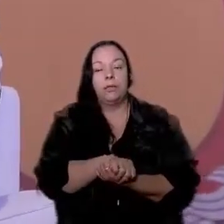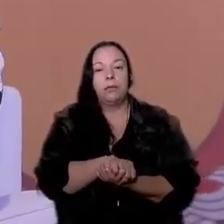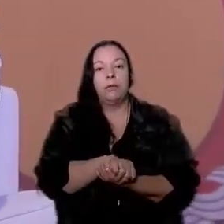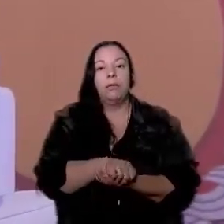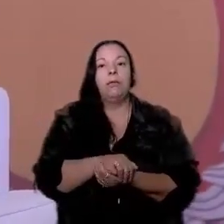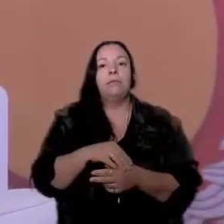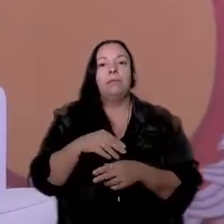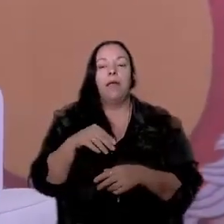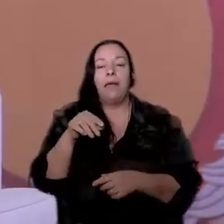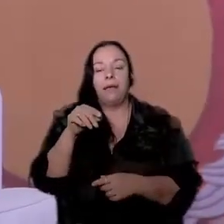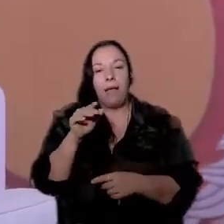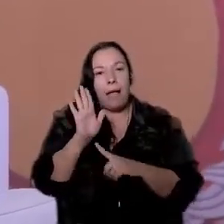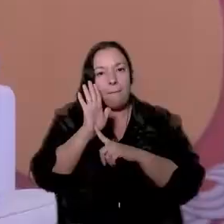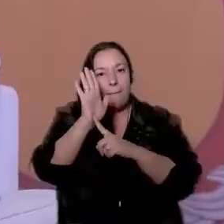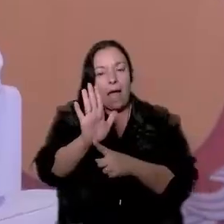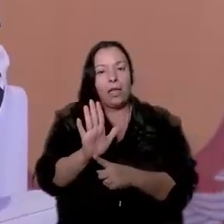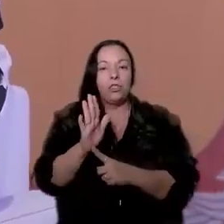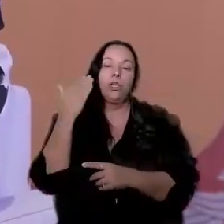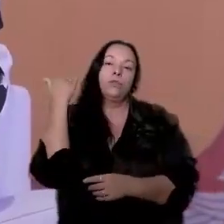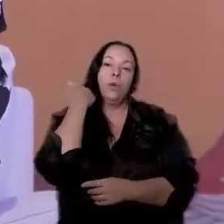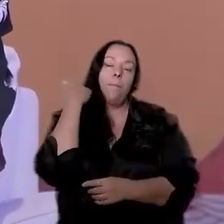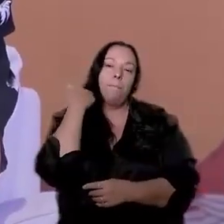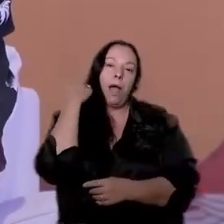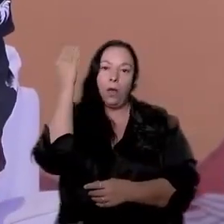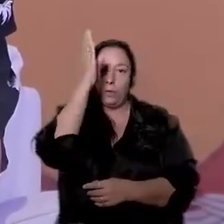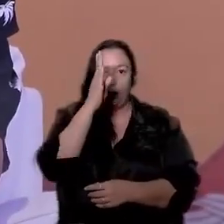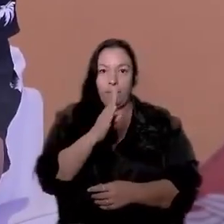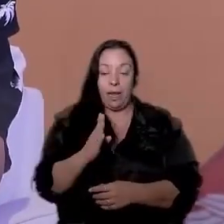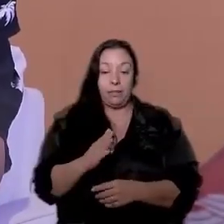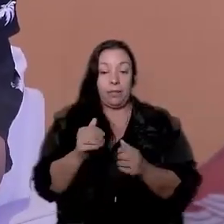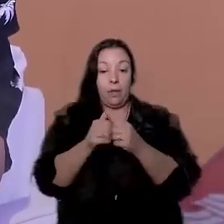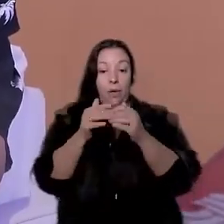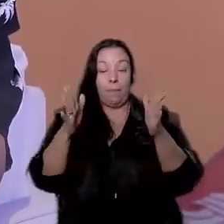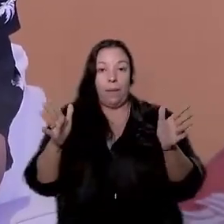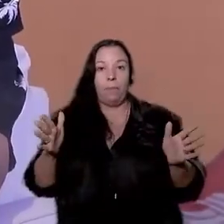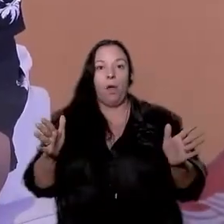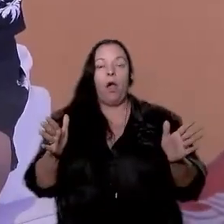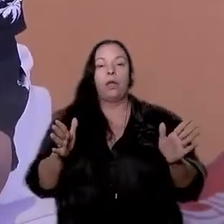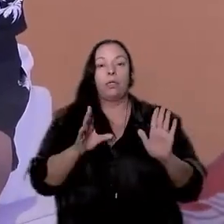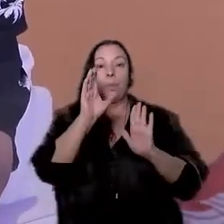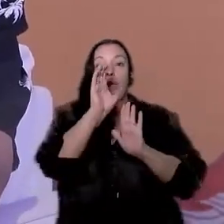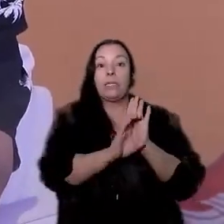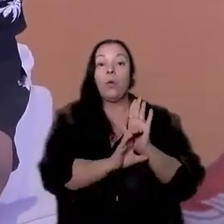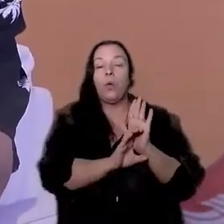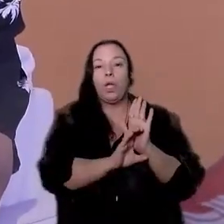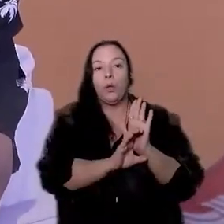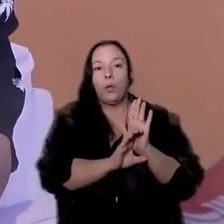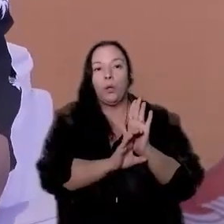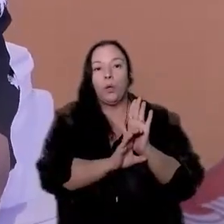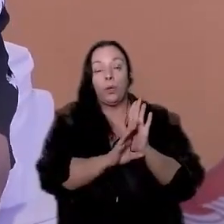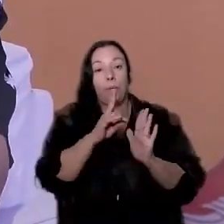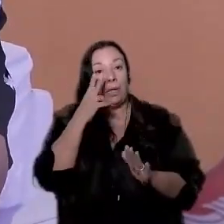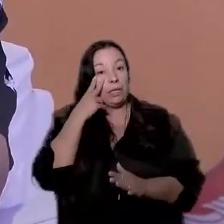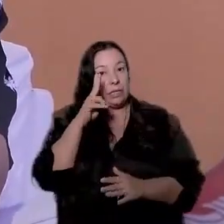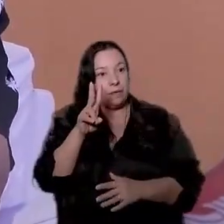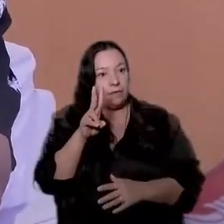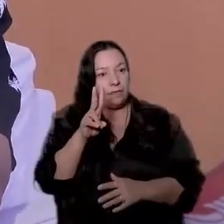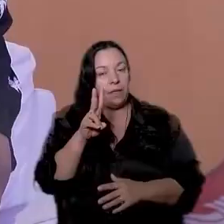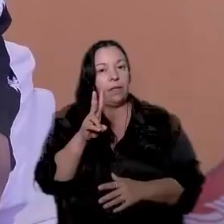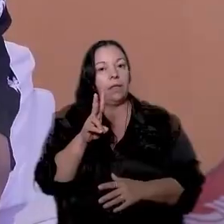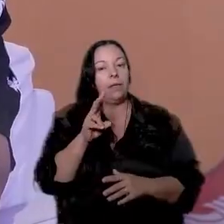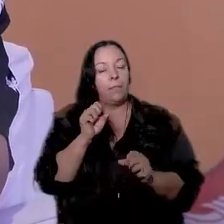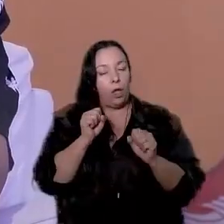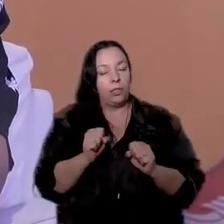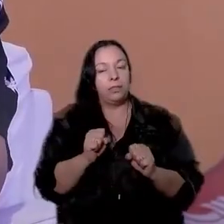do Brasil, isso abre portas para o próximo projeto. Porque ele começa a ter currículo. Ele começa a ver que é possível